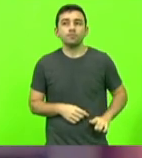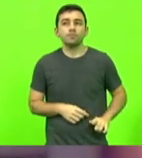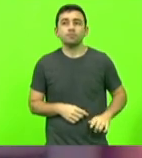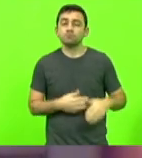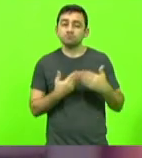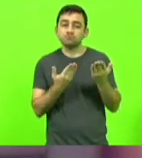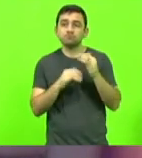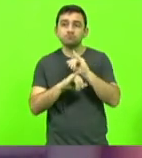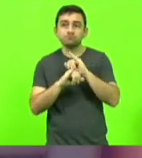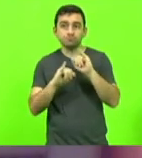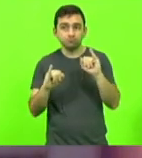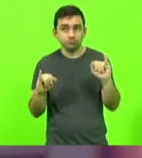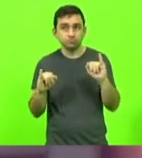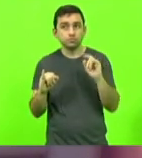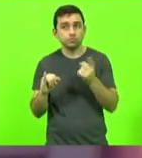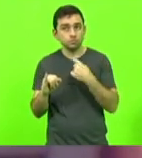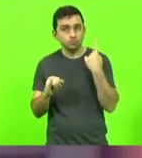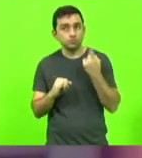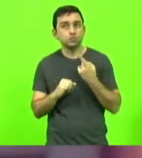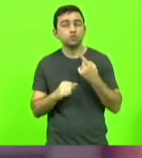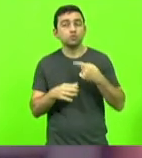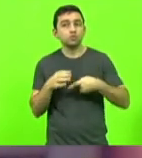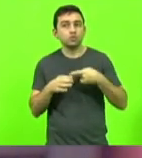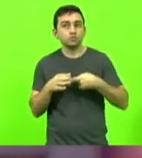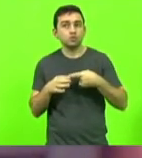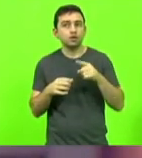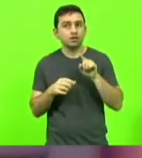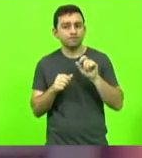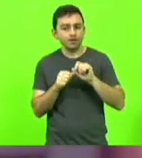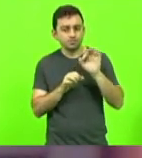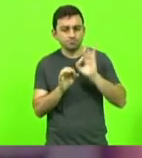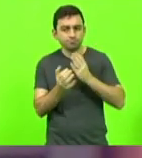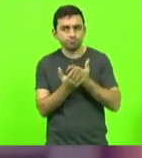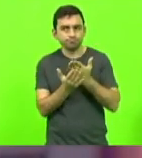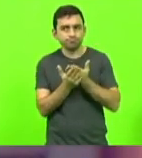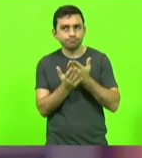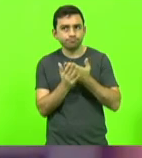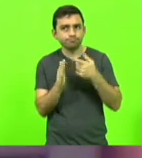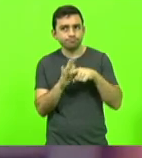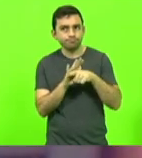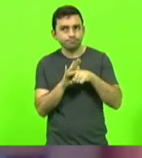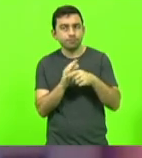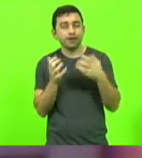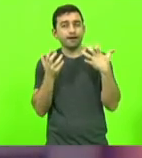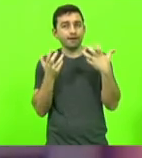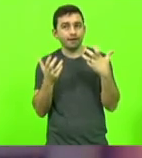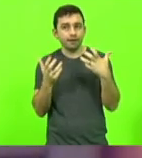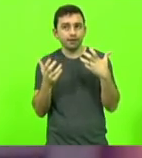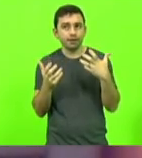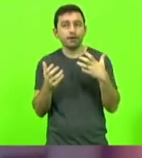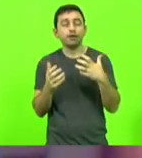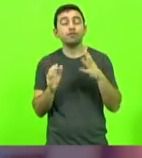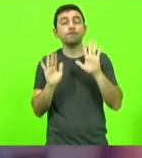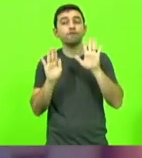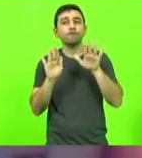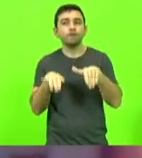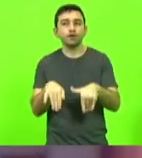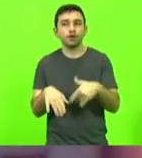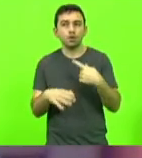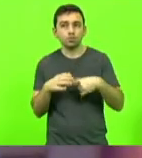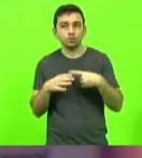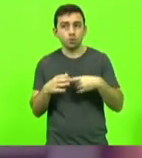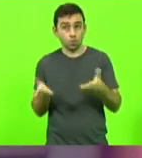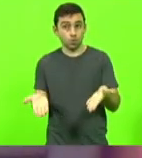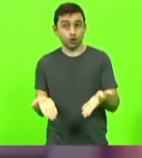informou a nossa comissão que estaria fazendo estudos e faria o possível para que, ao término da comissão, que termina